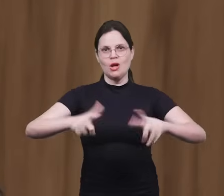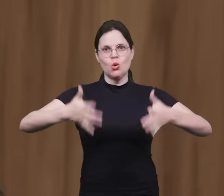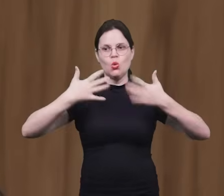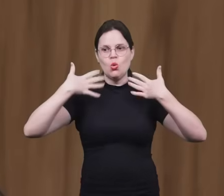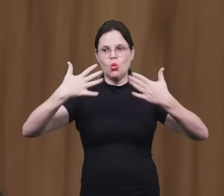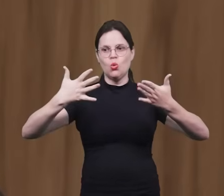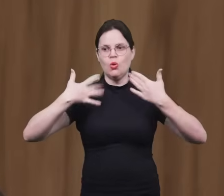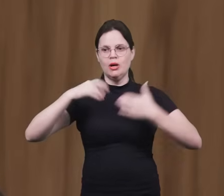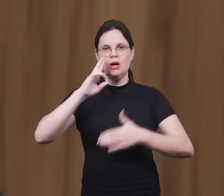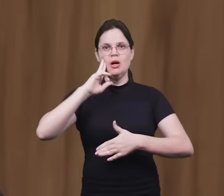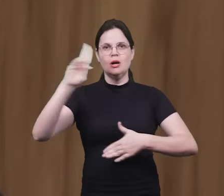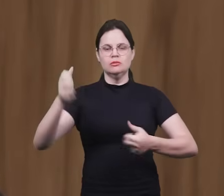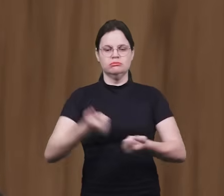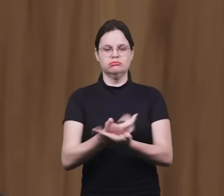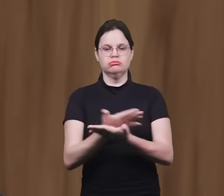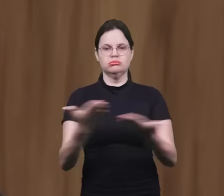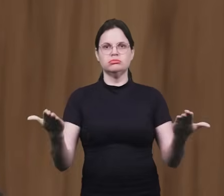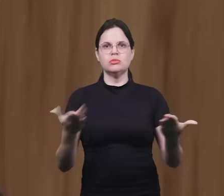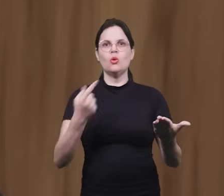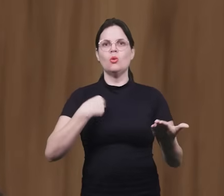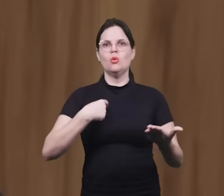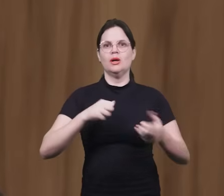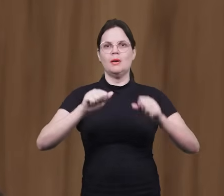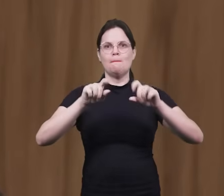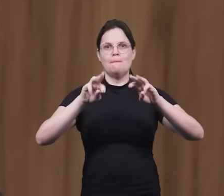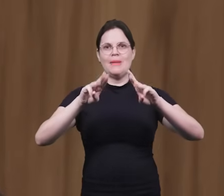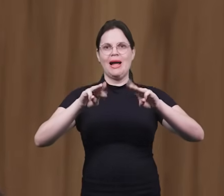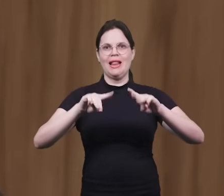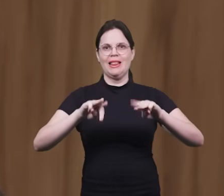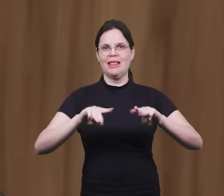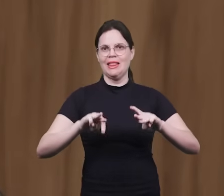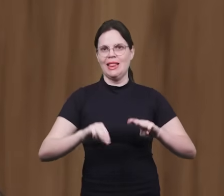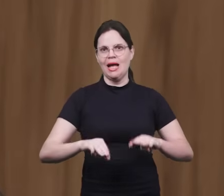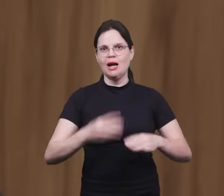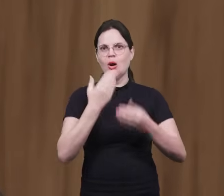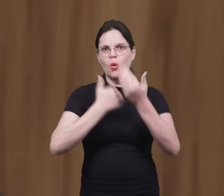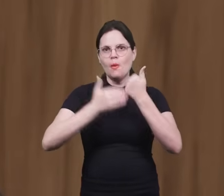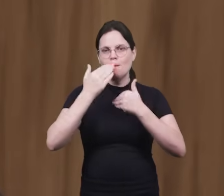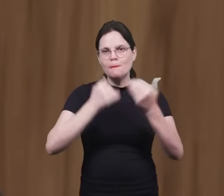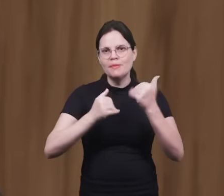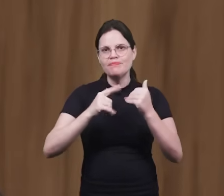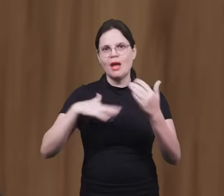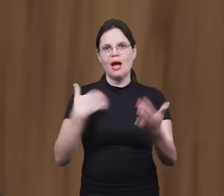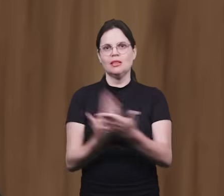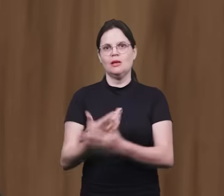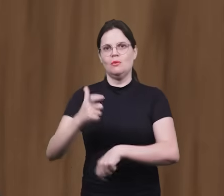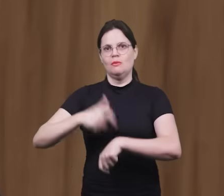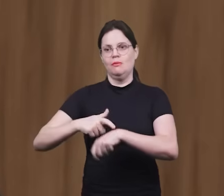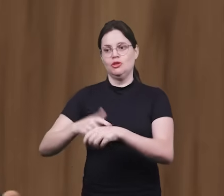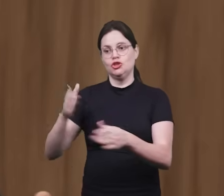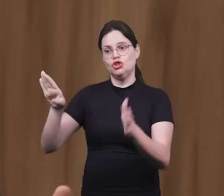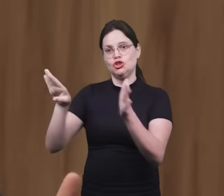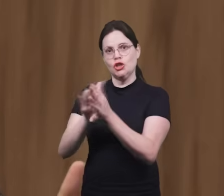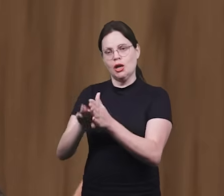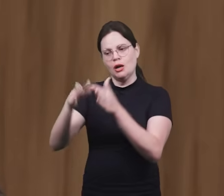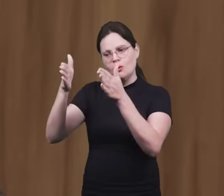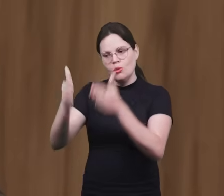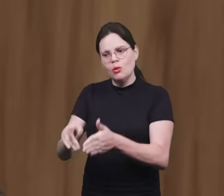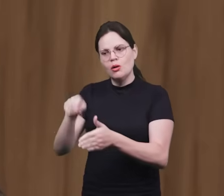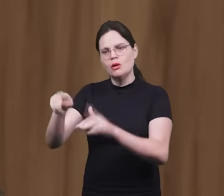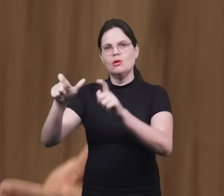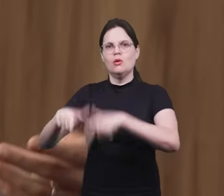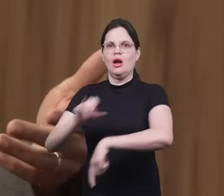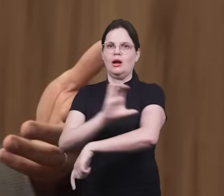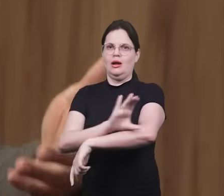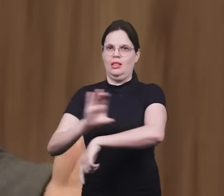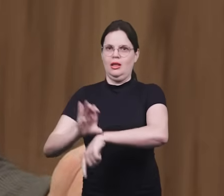Senhor sustentou o seu povo com o maná. E não faltou o maná até que eles entrassem na terra da promessa. Ou seja, o maná